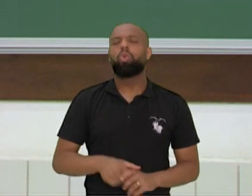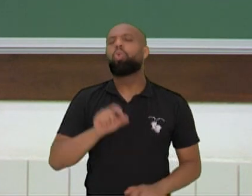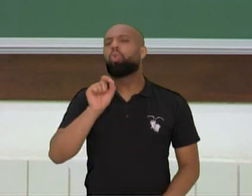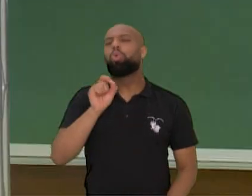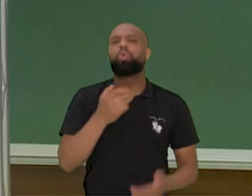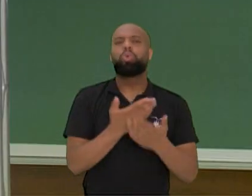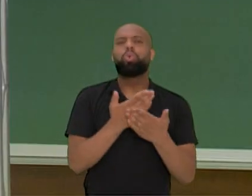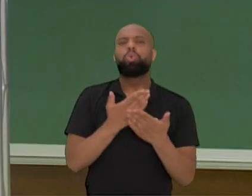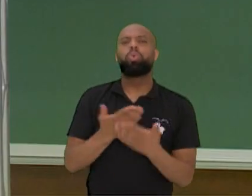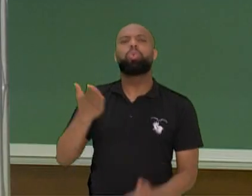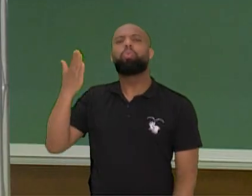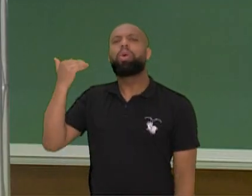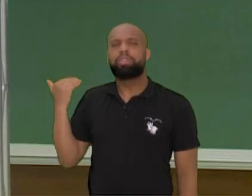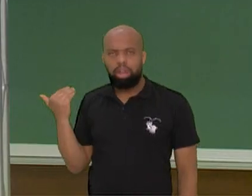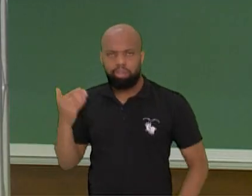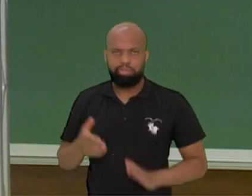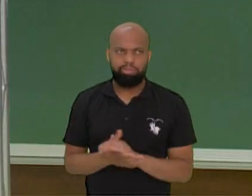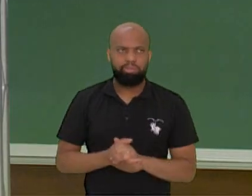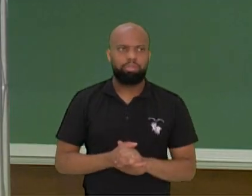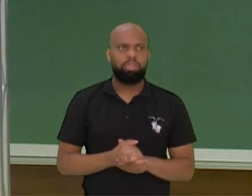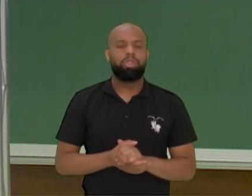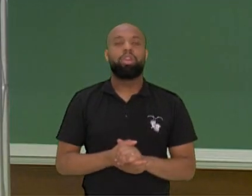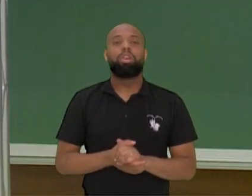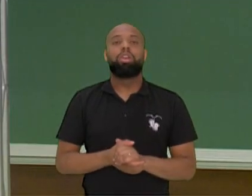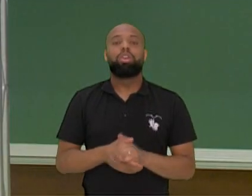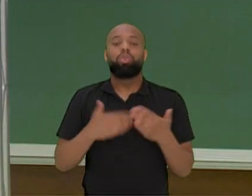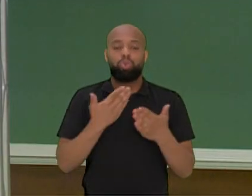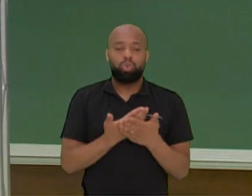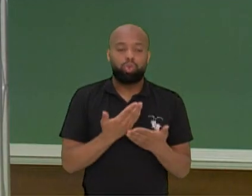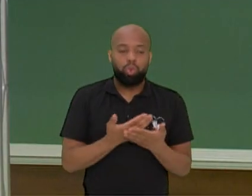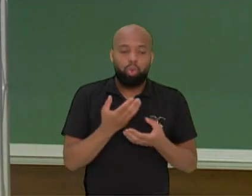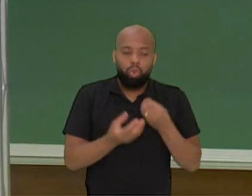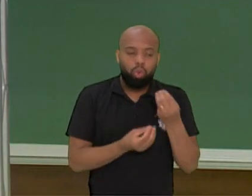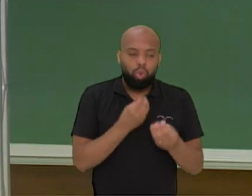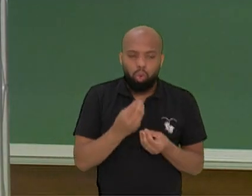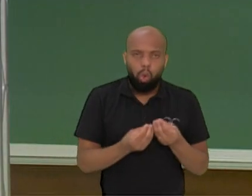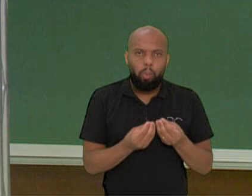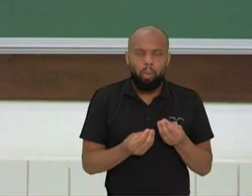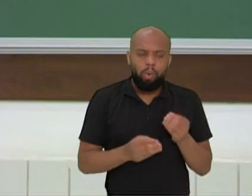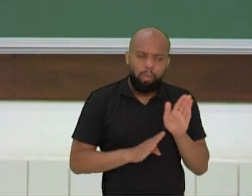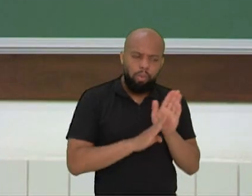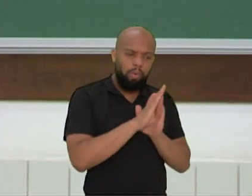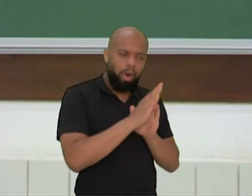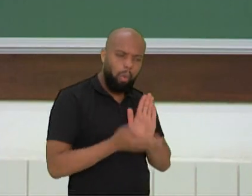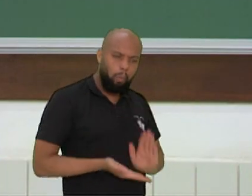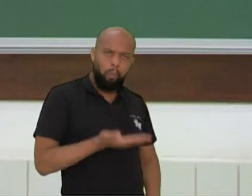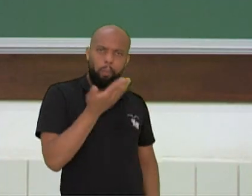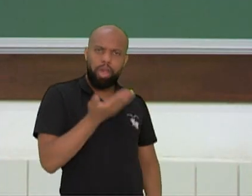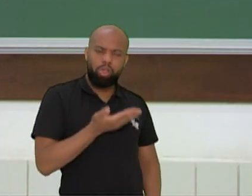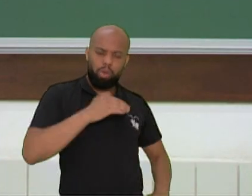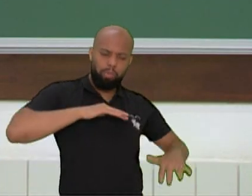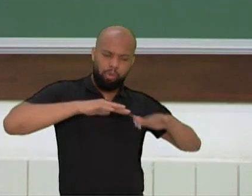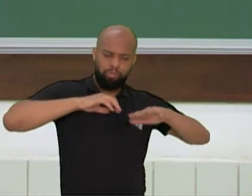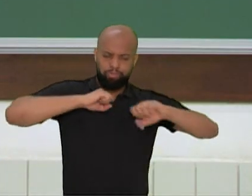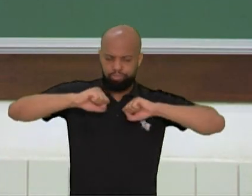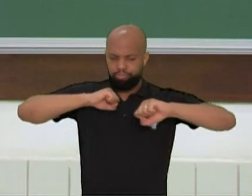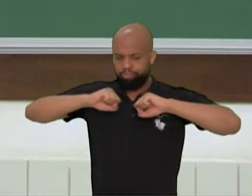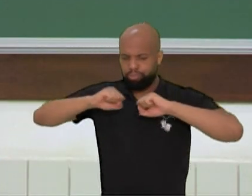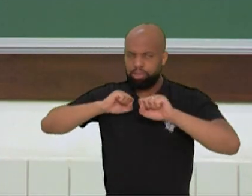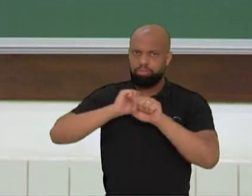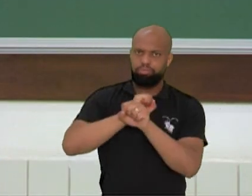aulas passadas? Nós acompanhamos o crescimento do movimento abolicionista no território brasileiro.